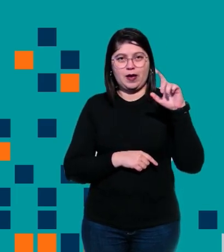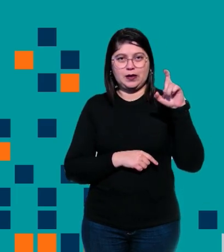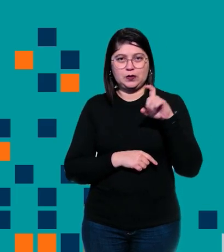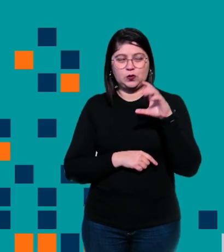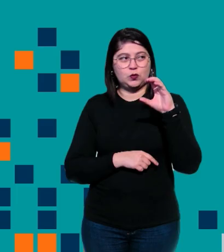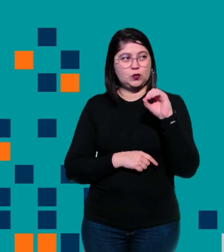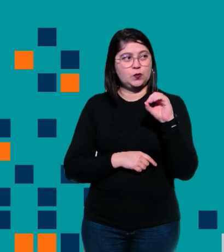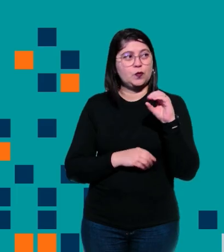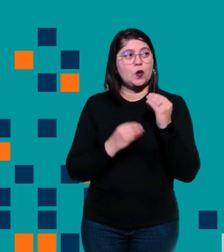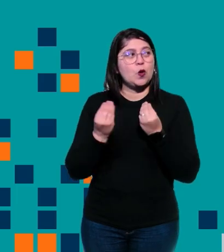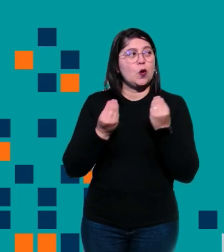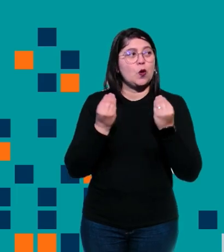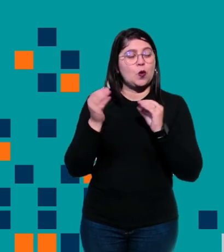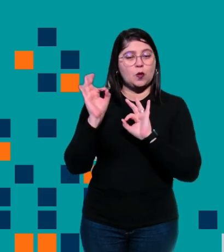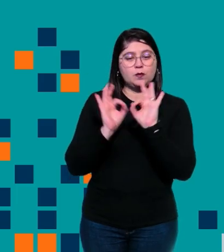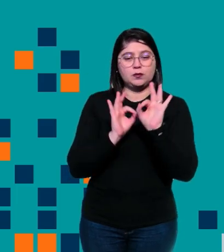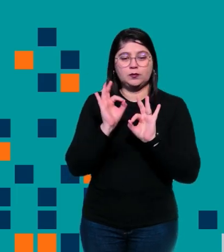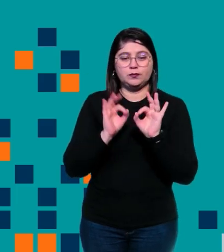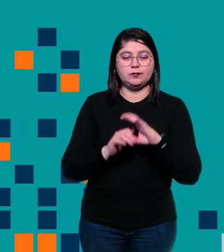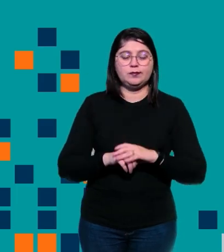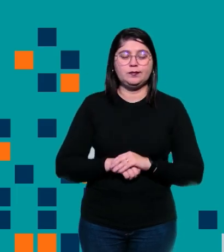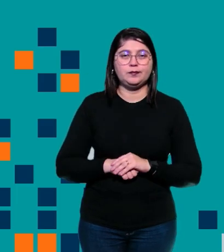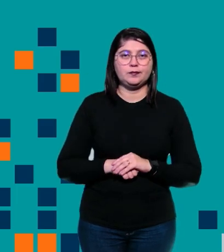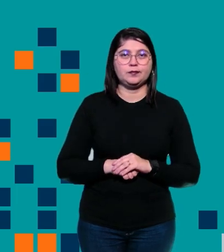vão. Então,